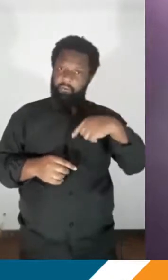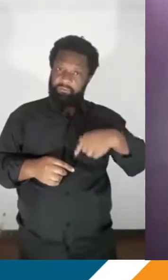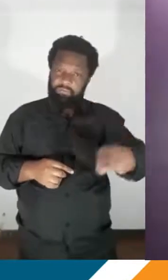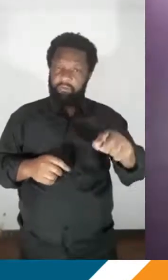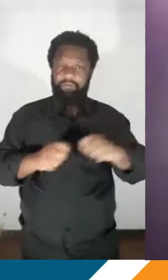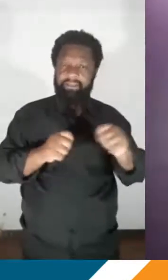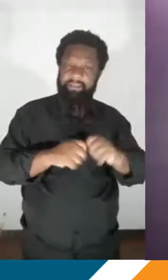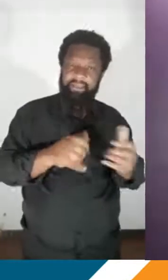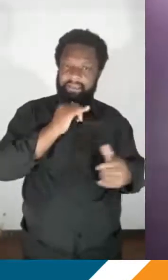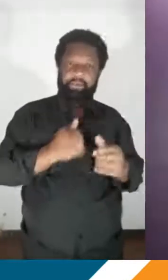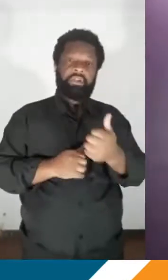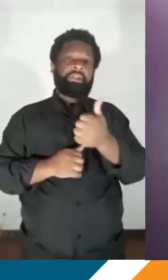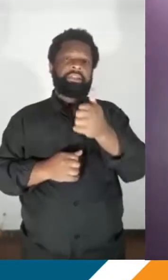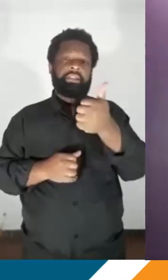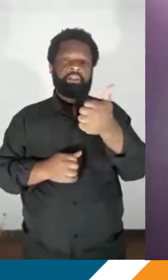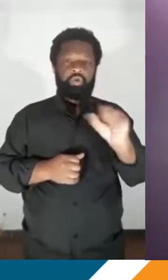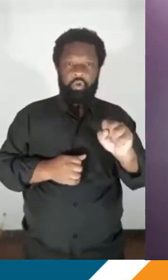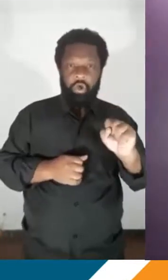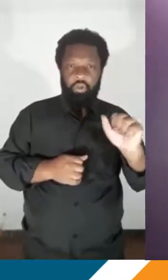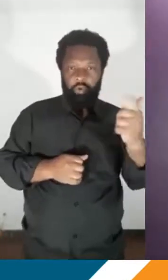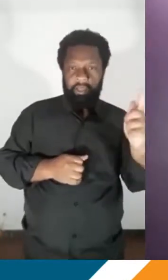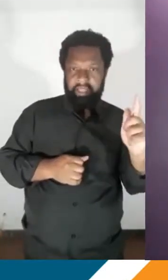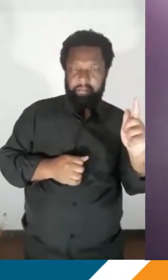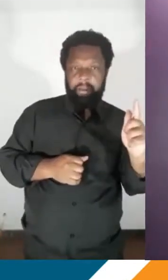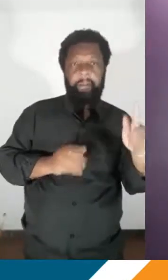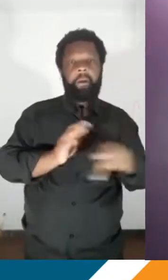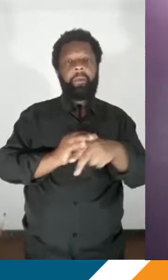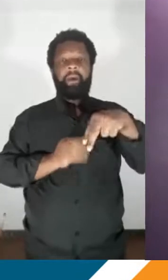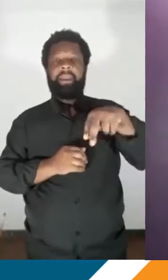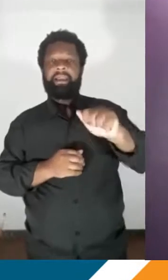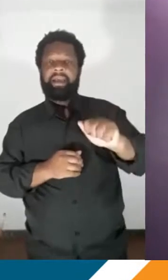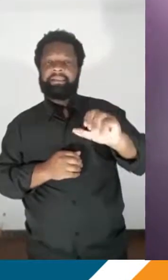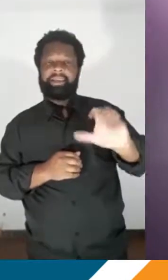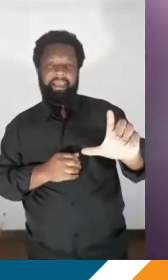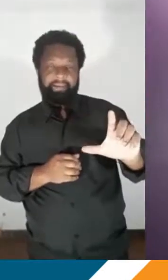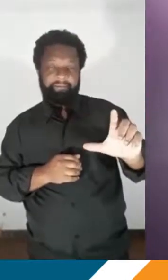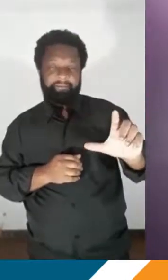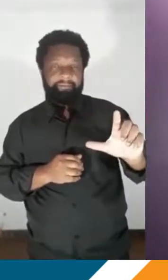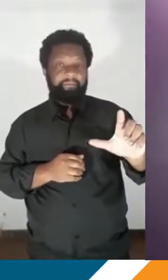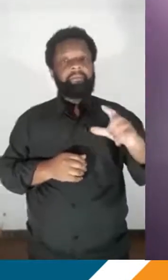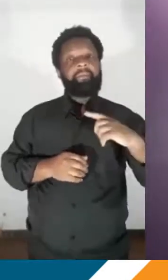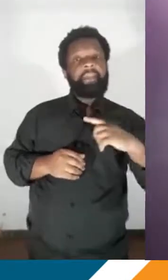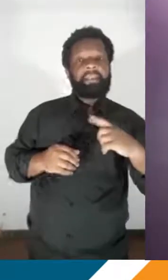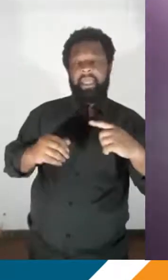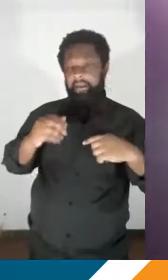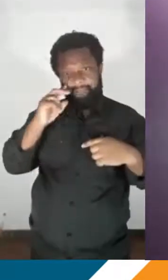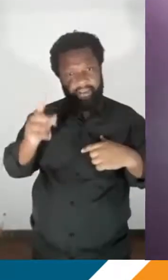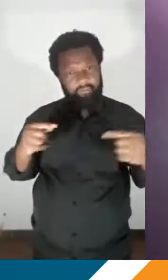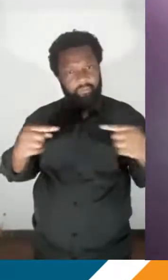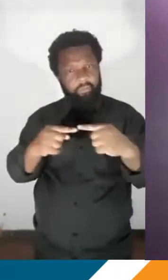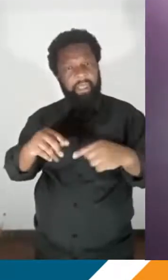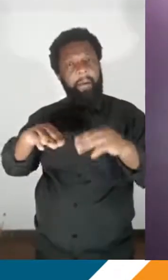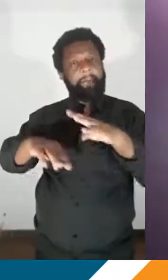quiser agora 18 gramas de NaCl.